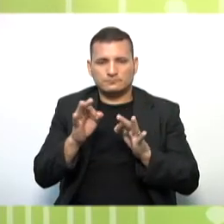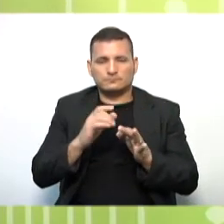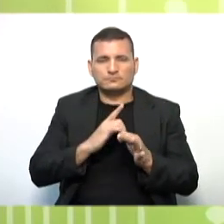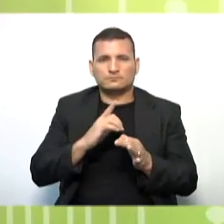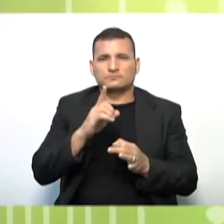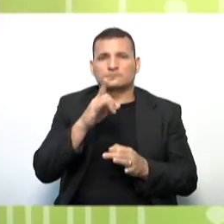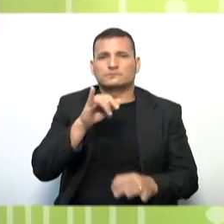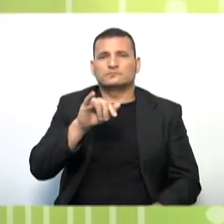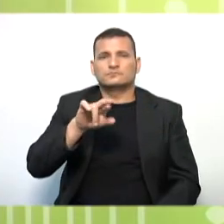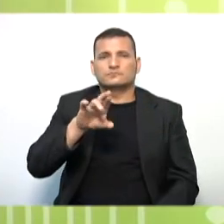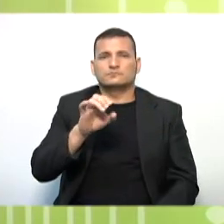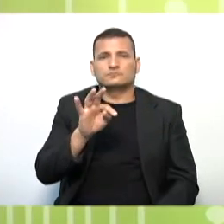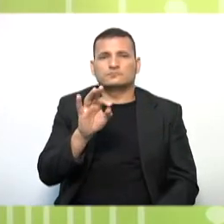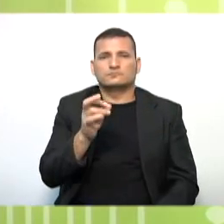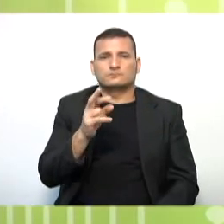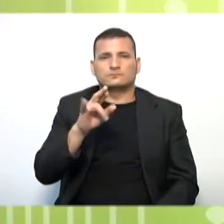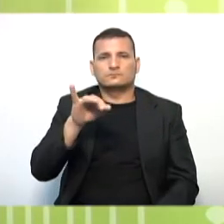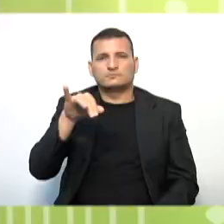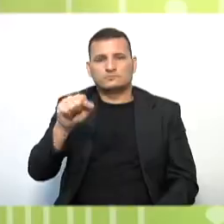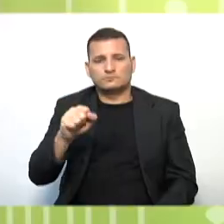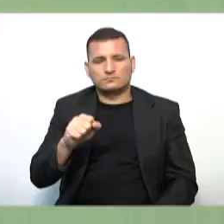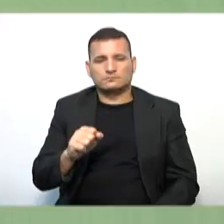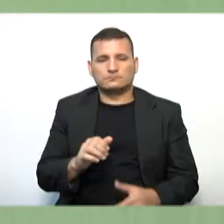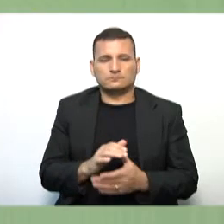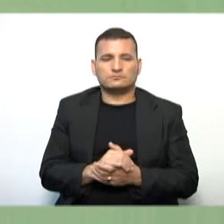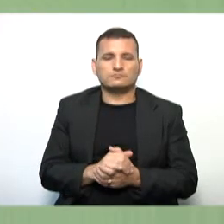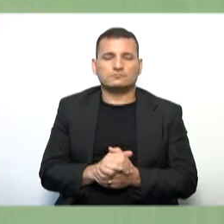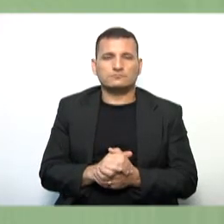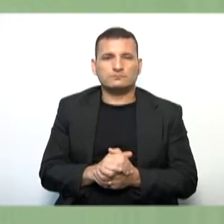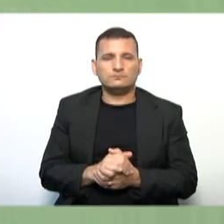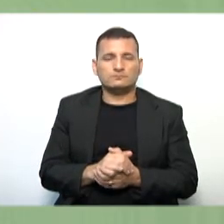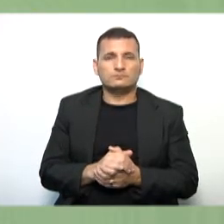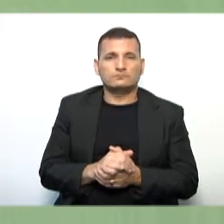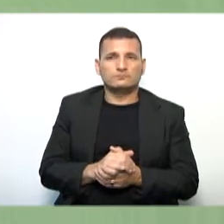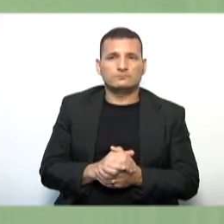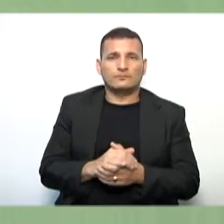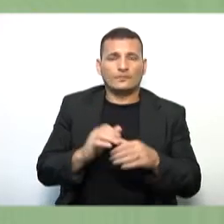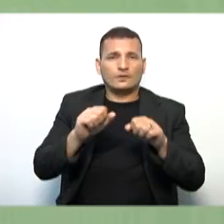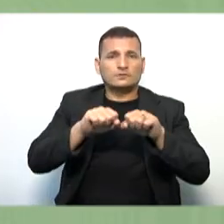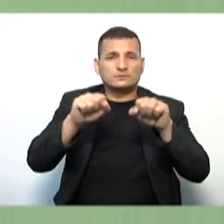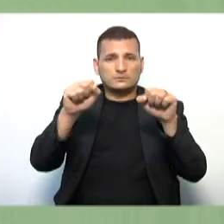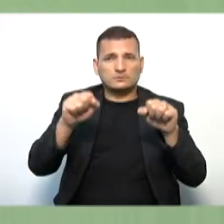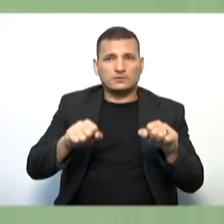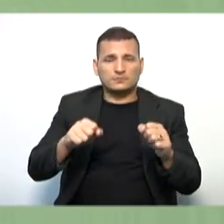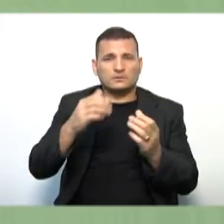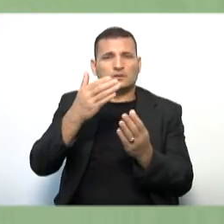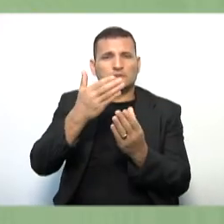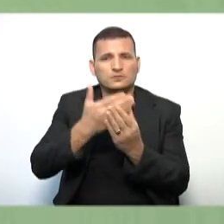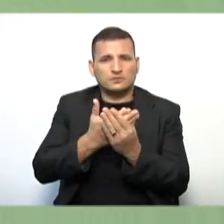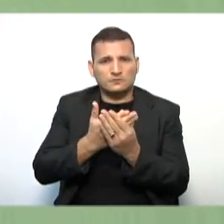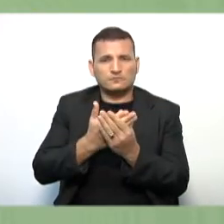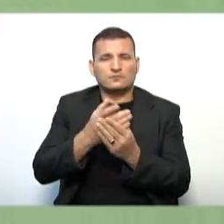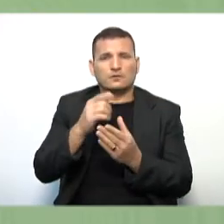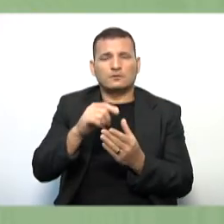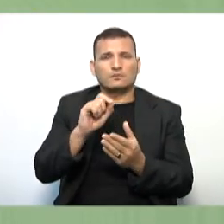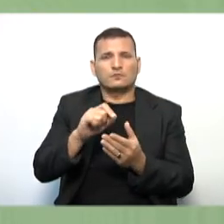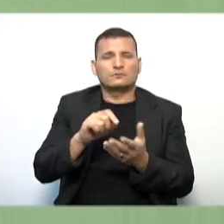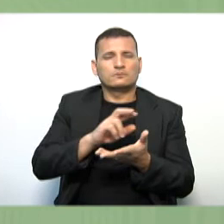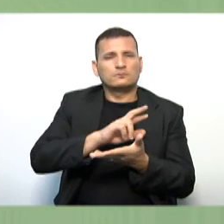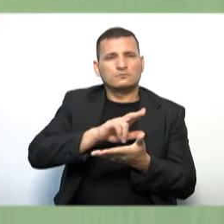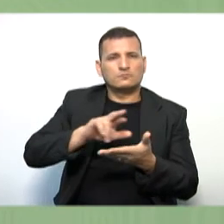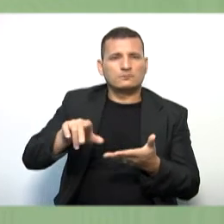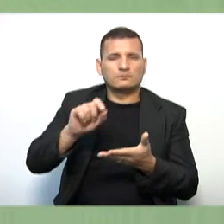de diretórios. E o nosso sistema de arquivos, ele é o conjunto de